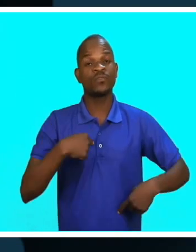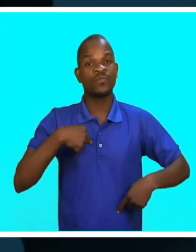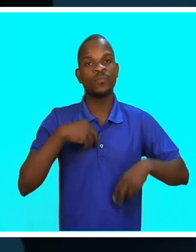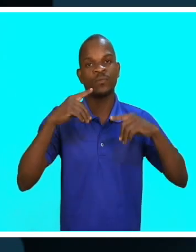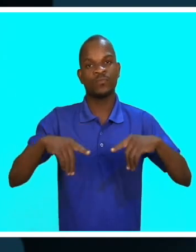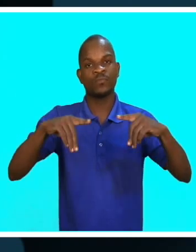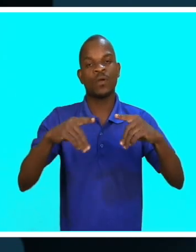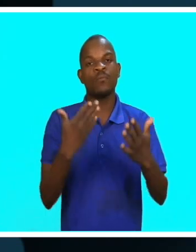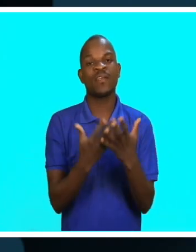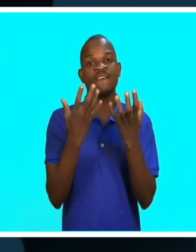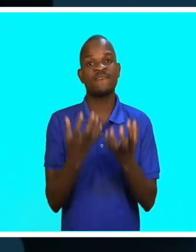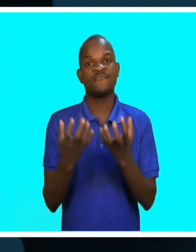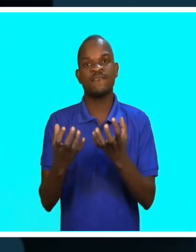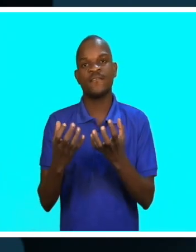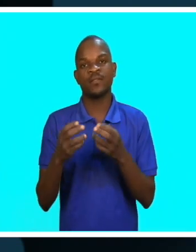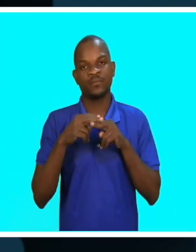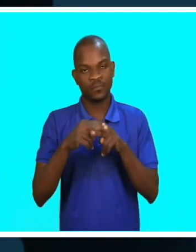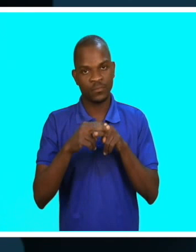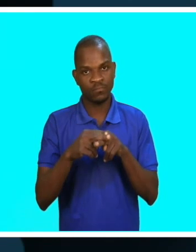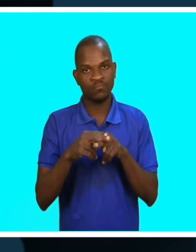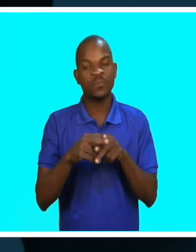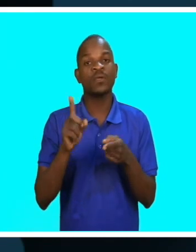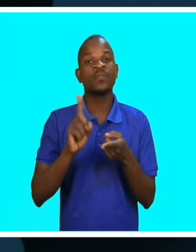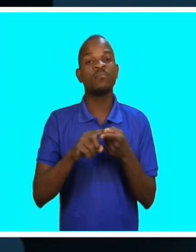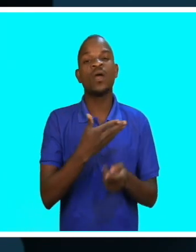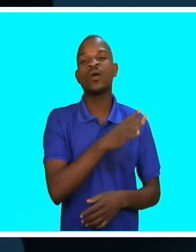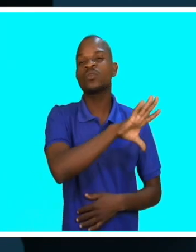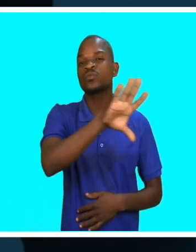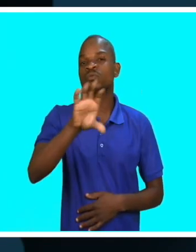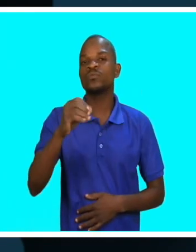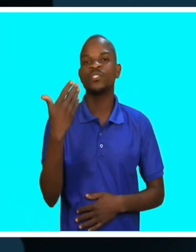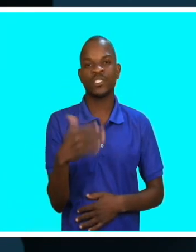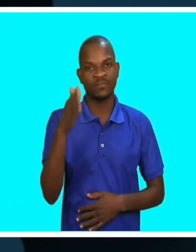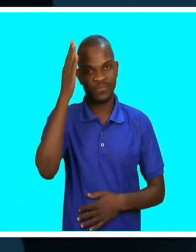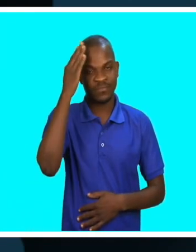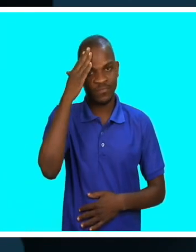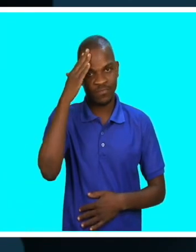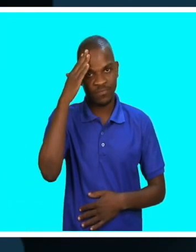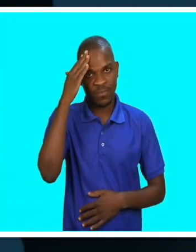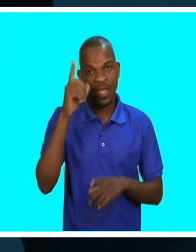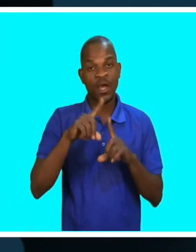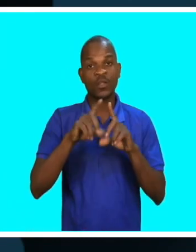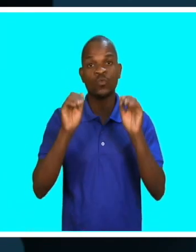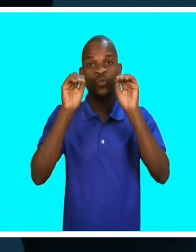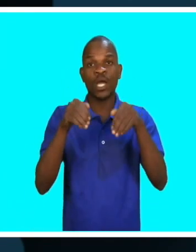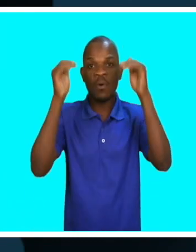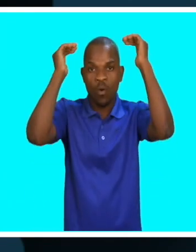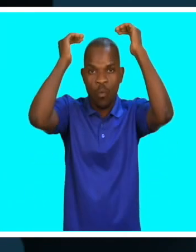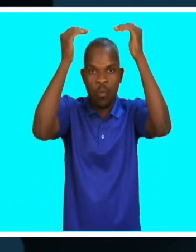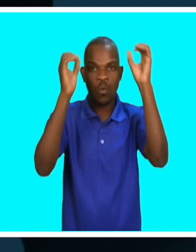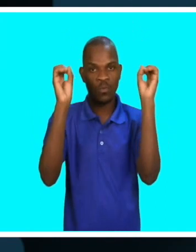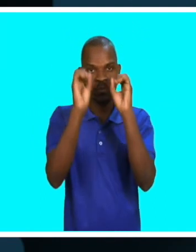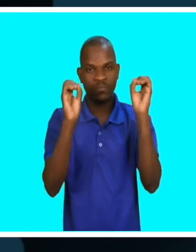ter por falta de transporte. Já habitualmente toda a gente sabe que o Maelavo